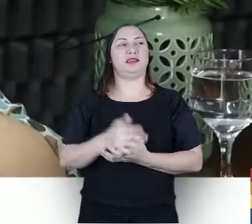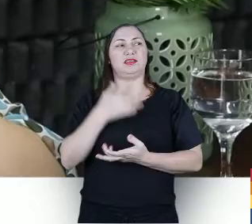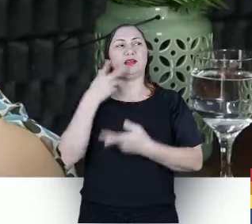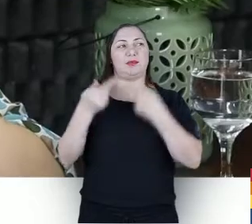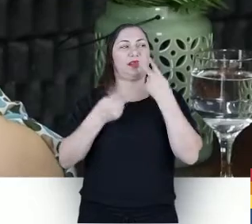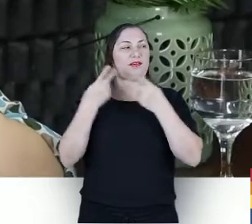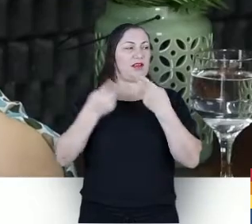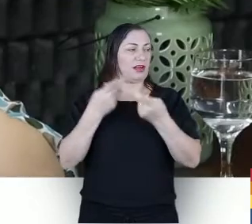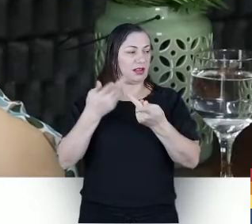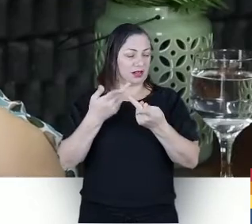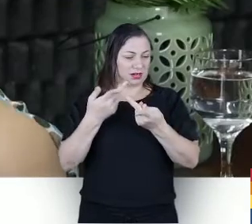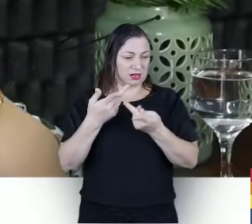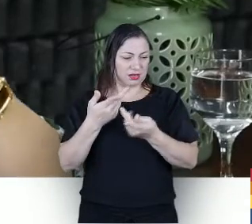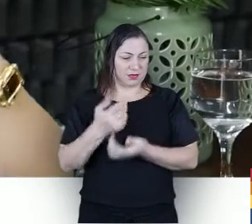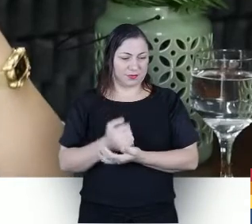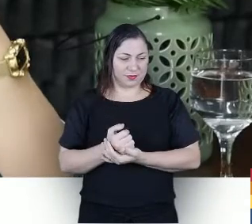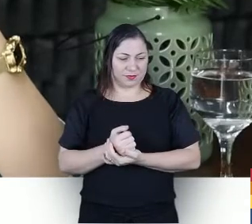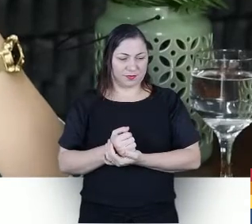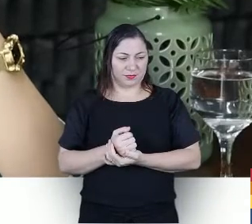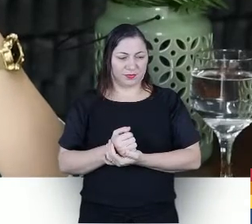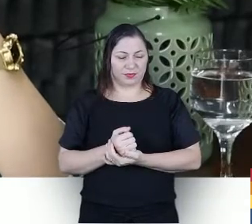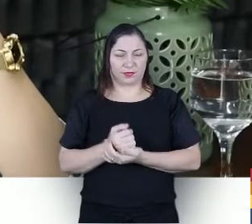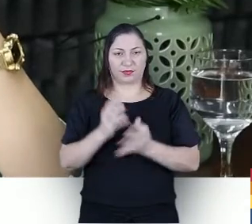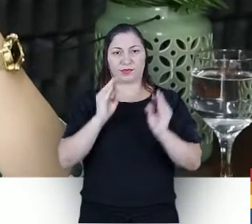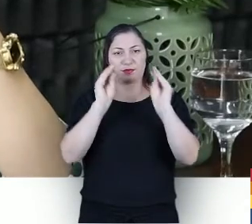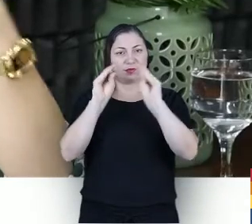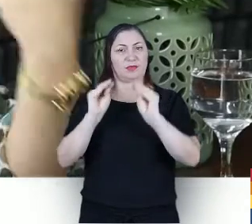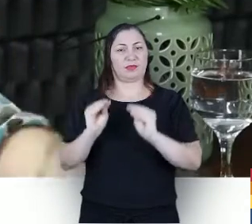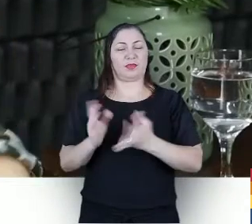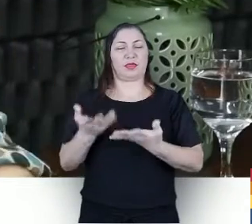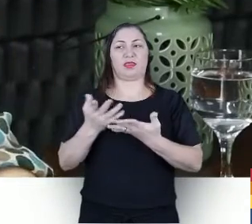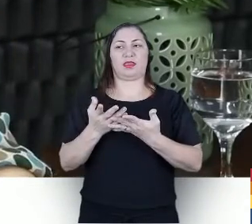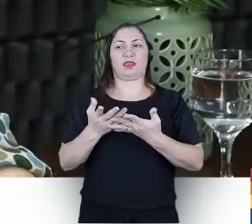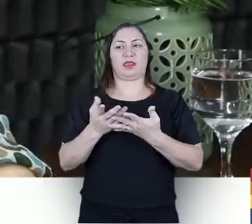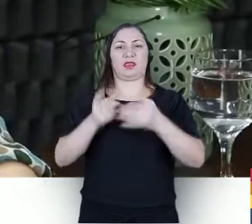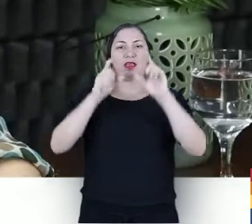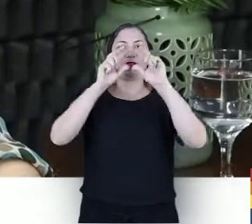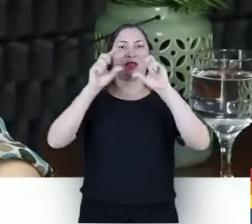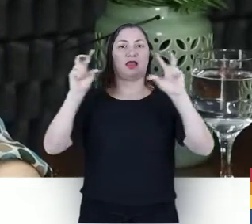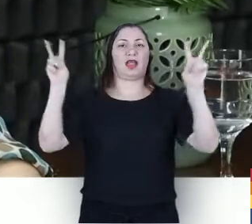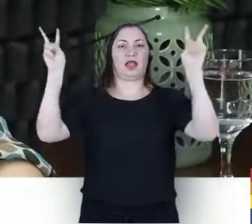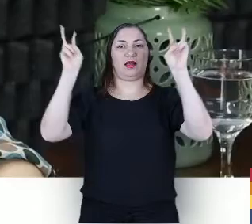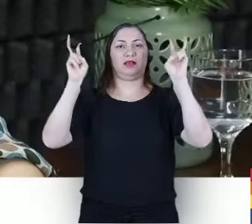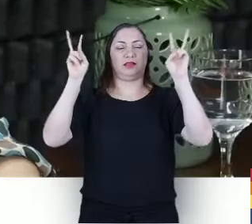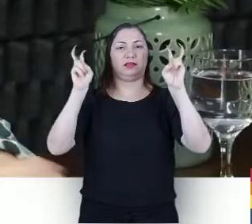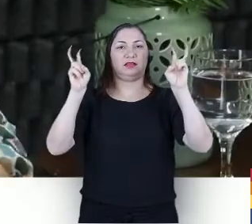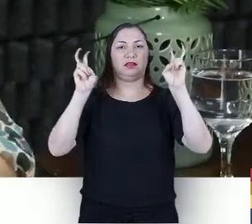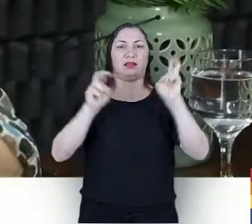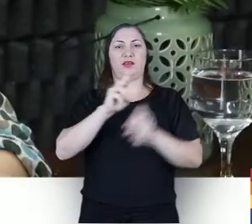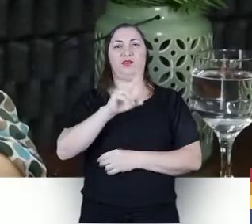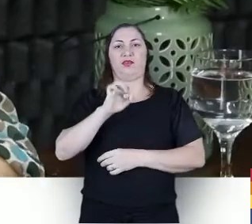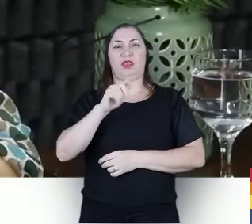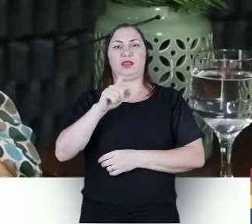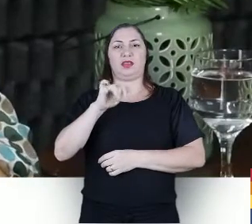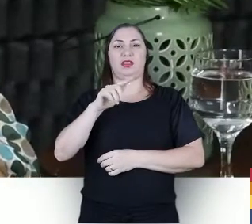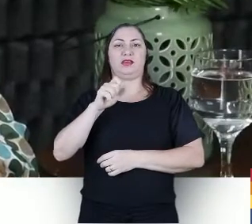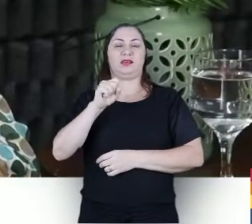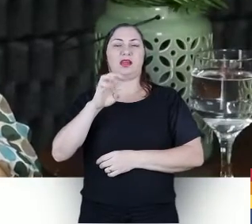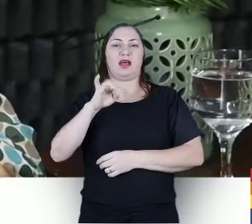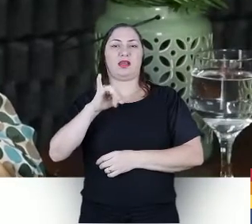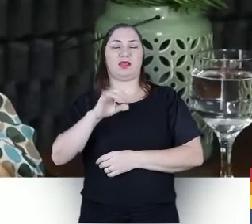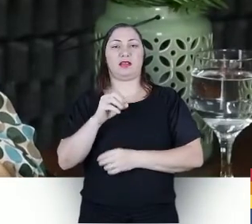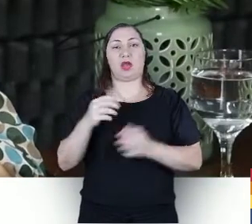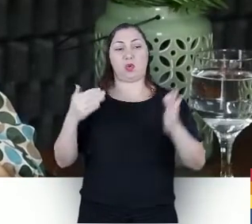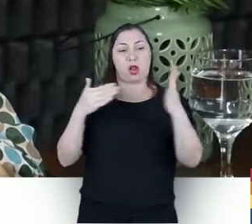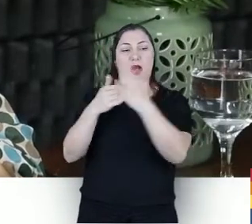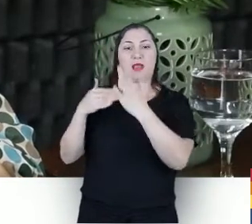o conteúdo do nosso componente. Né? Então é isso, eu encerro essa minha primeira fala